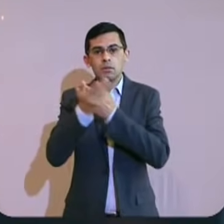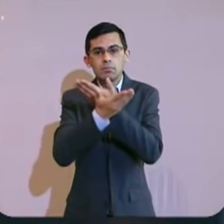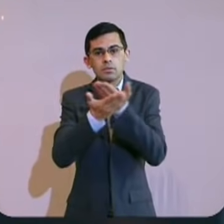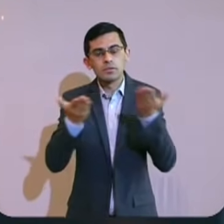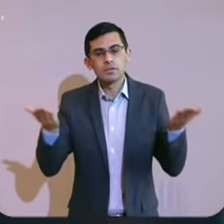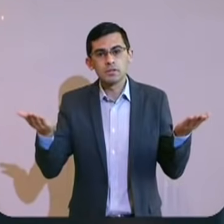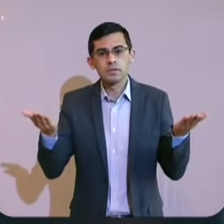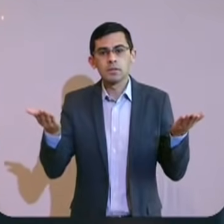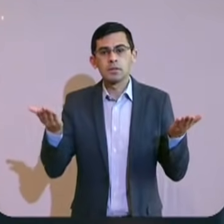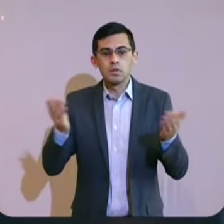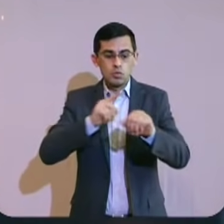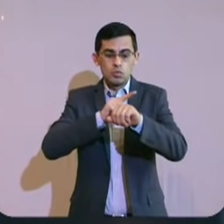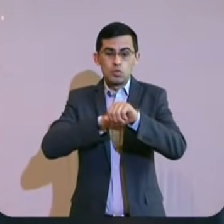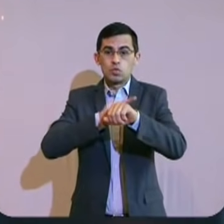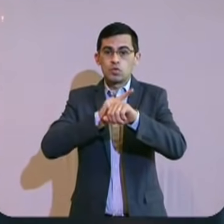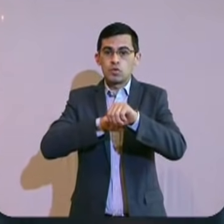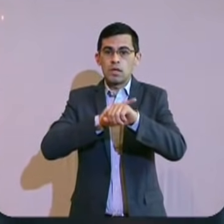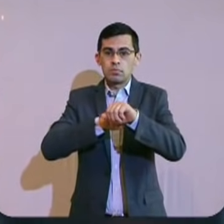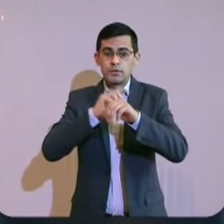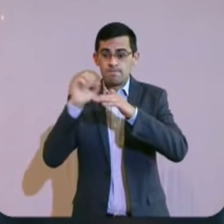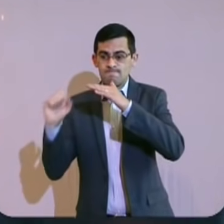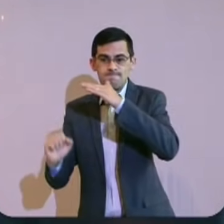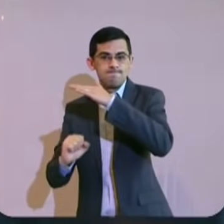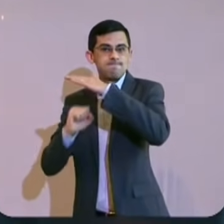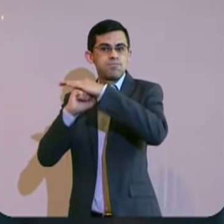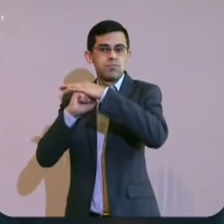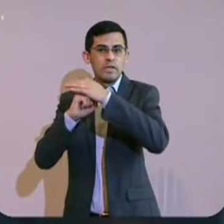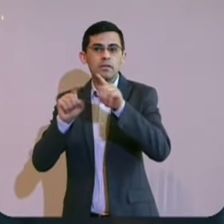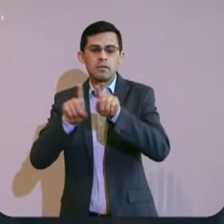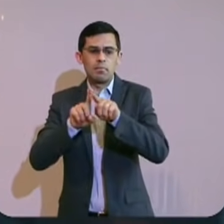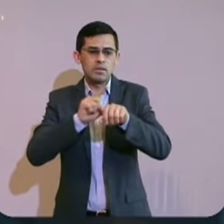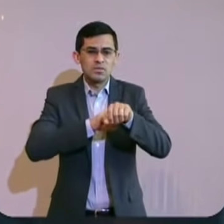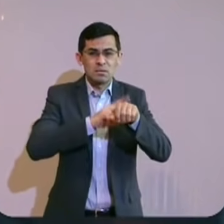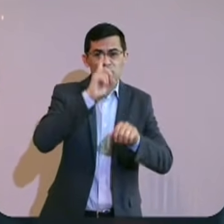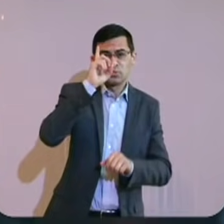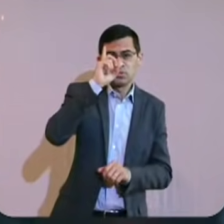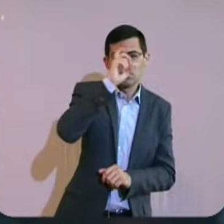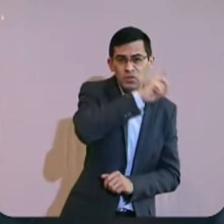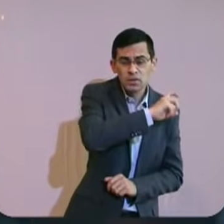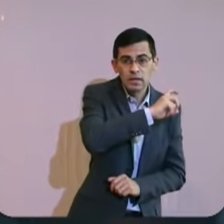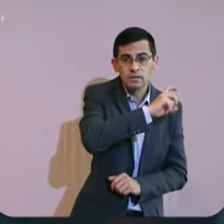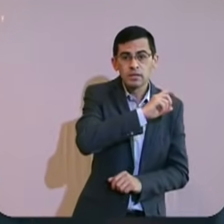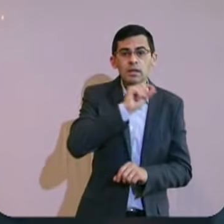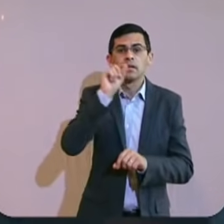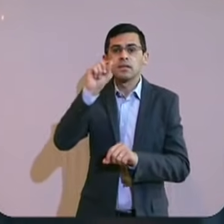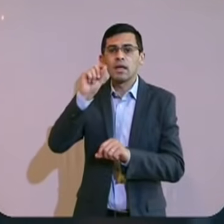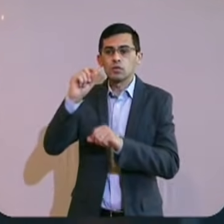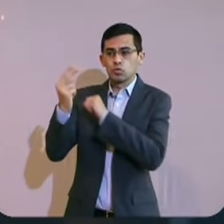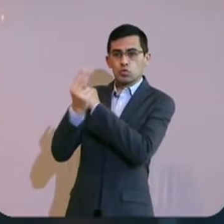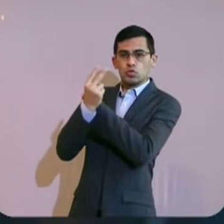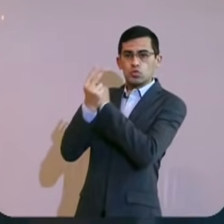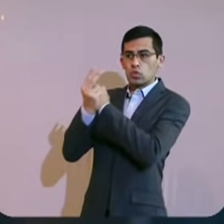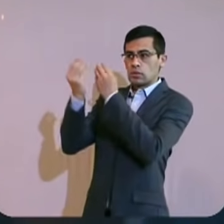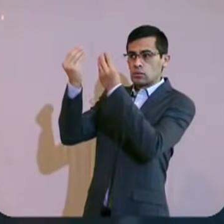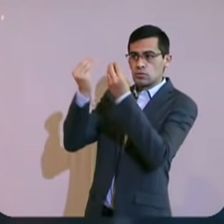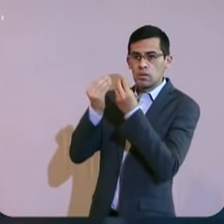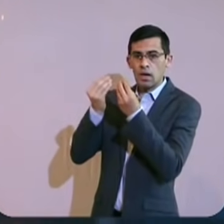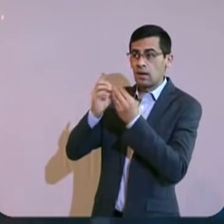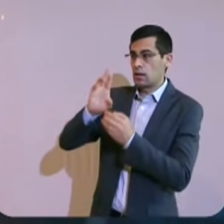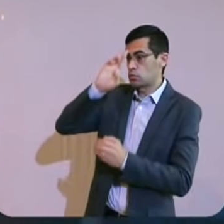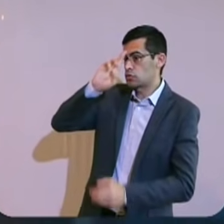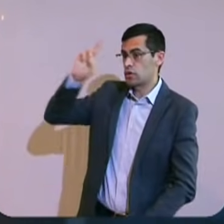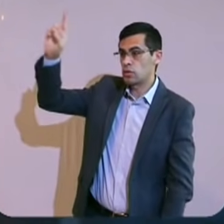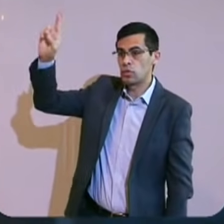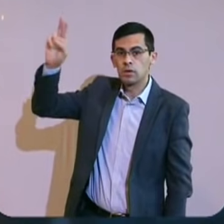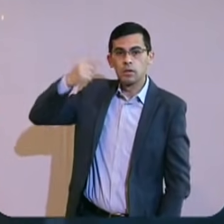você: nos tempos de abundância e nos tempos de dificuldade, quem nos sustenta é o Senhor, e a